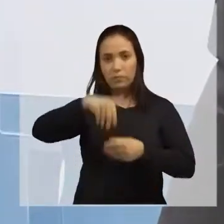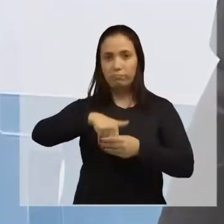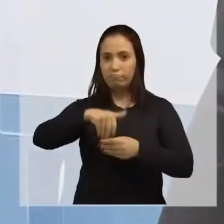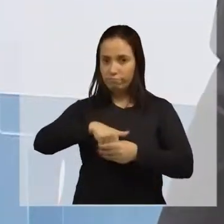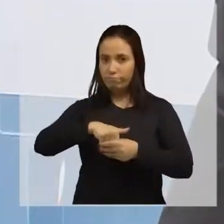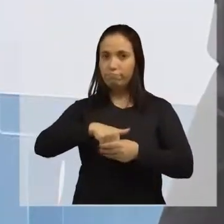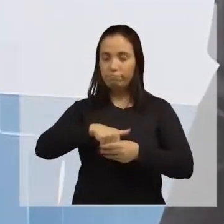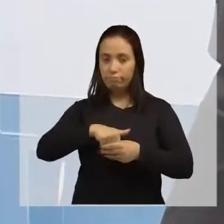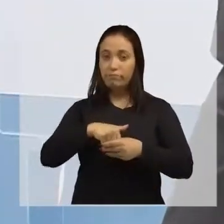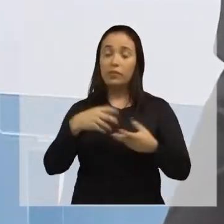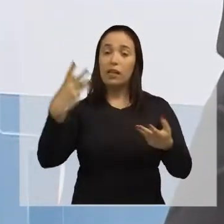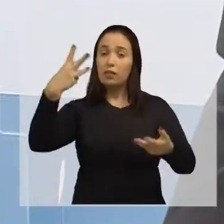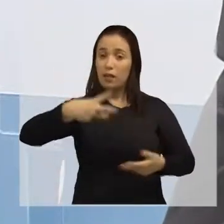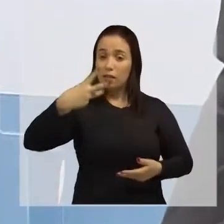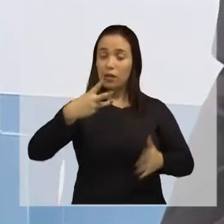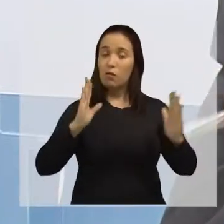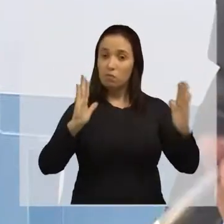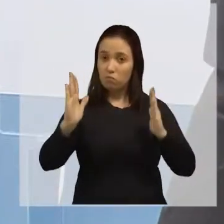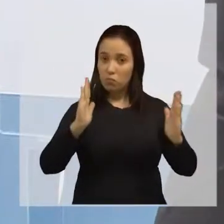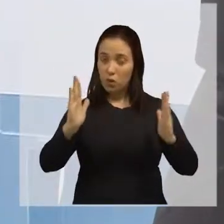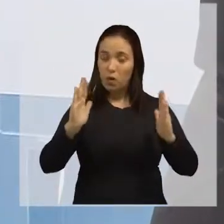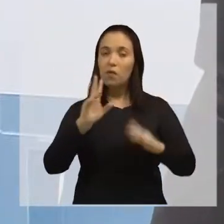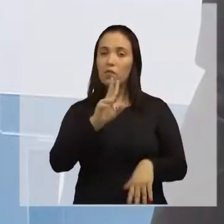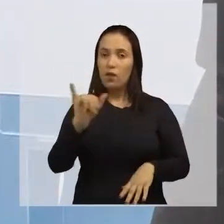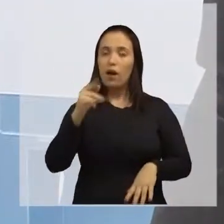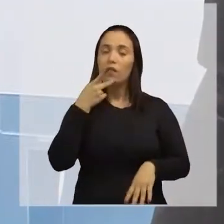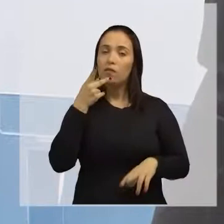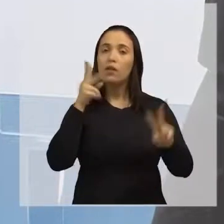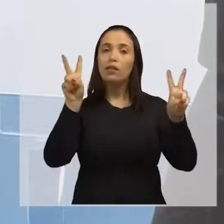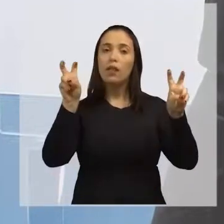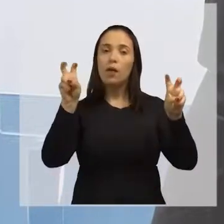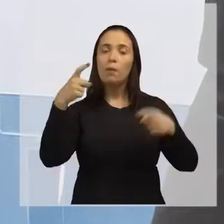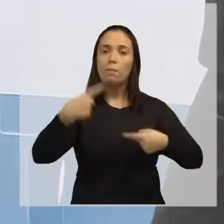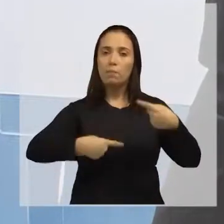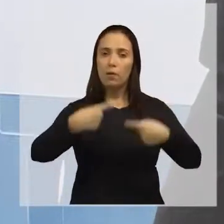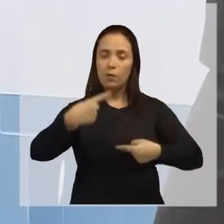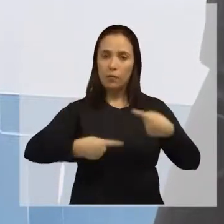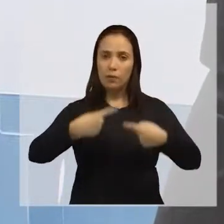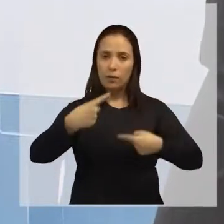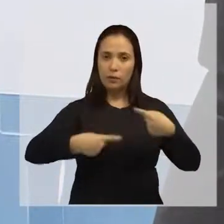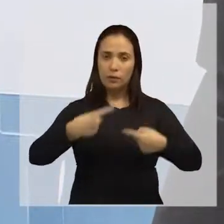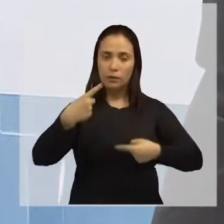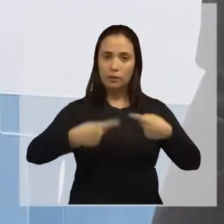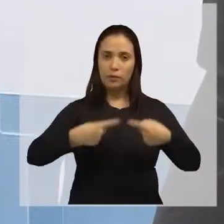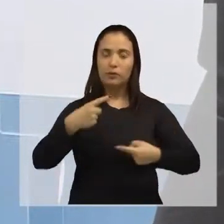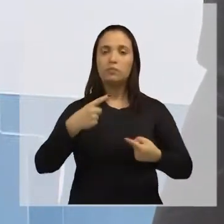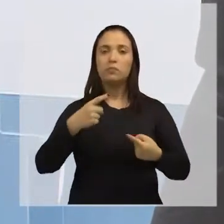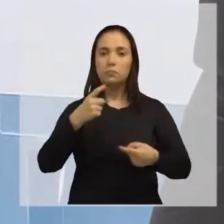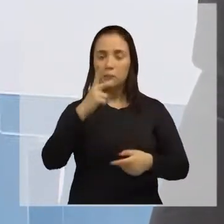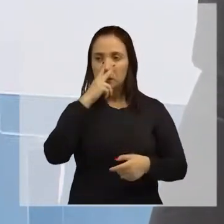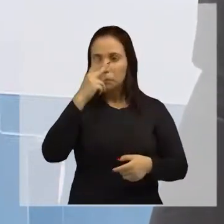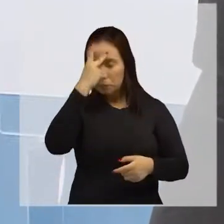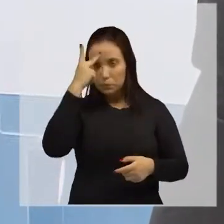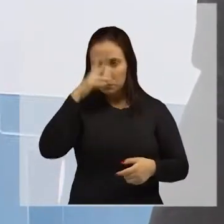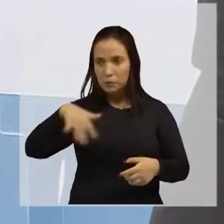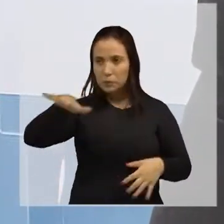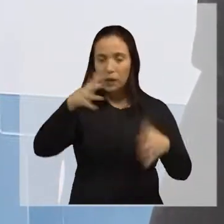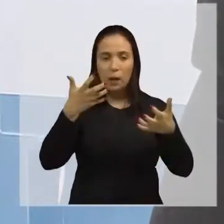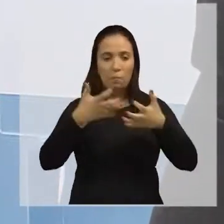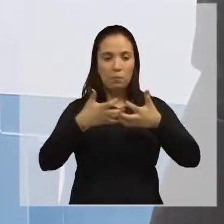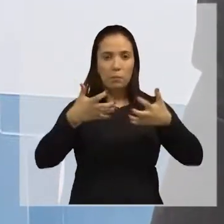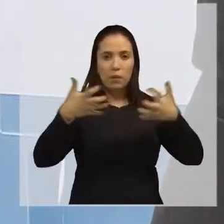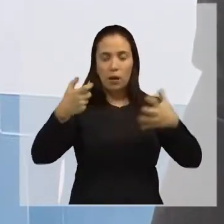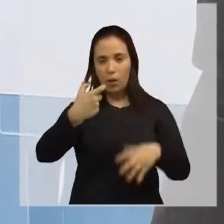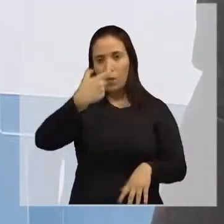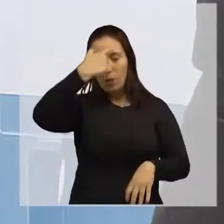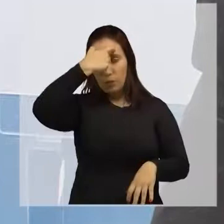política. Né? Já sem saber, por essa atitude aí em relação à Copa, a gente vai fazer o link. Aí que o Luiz colocou muito